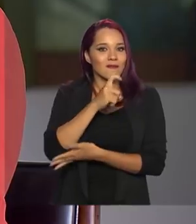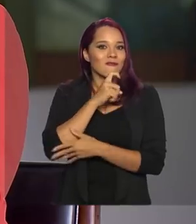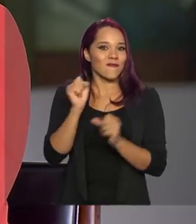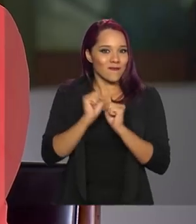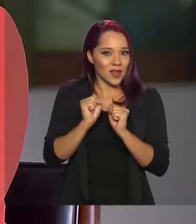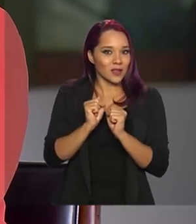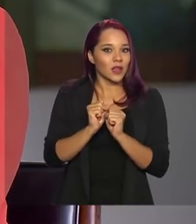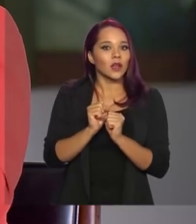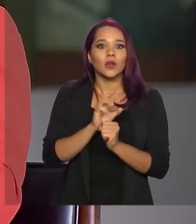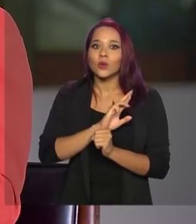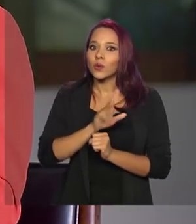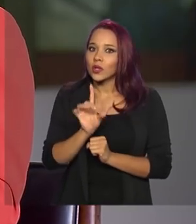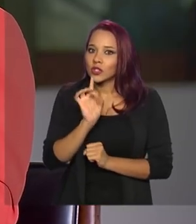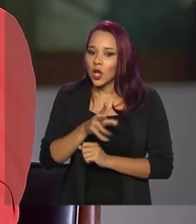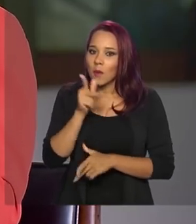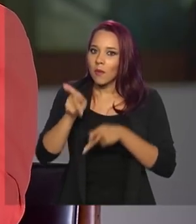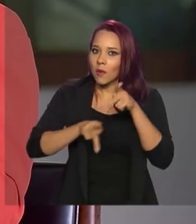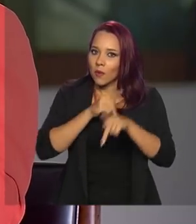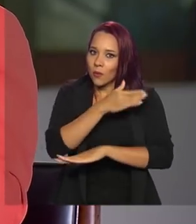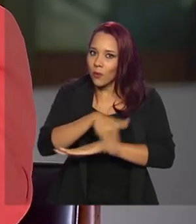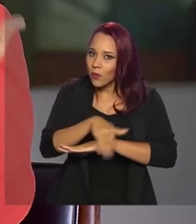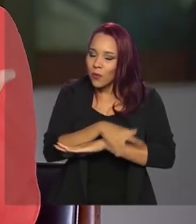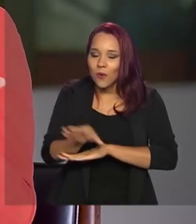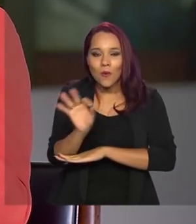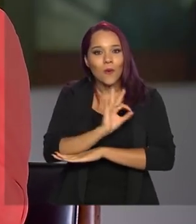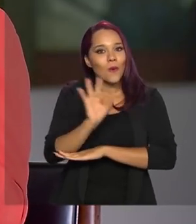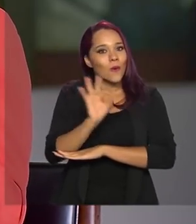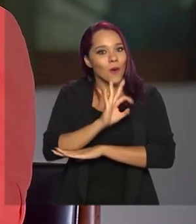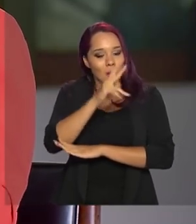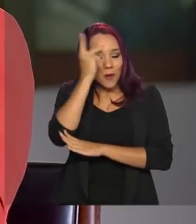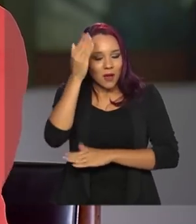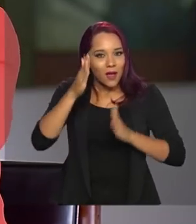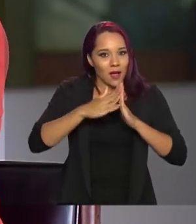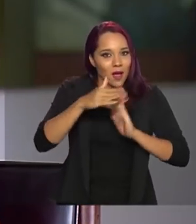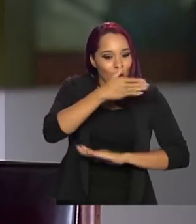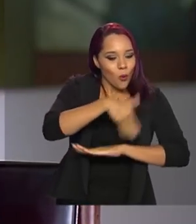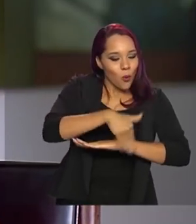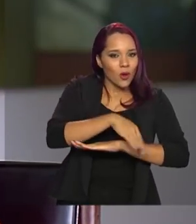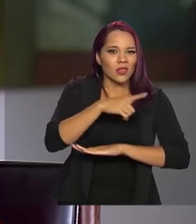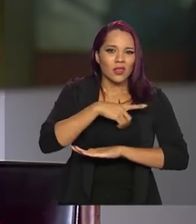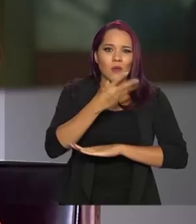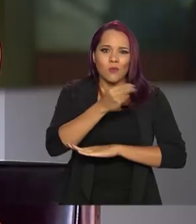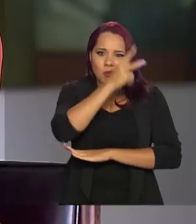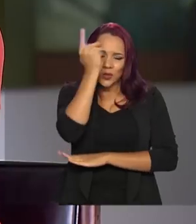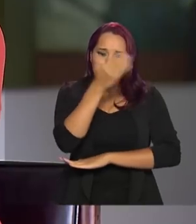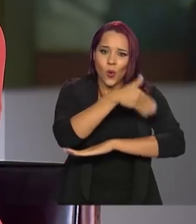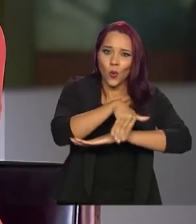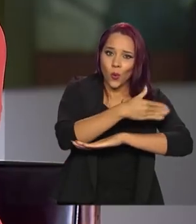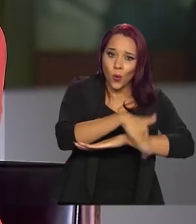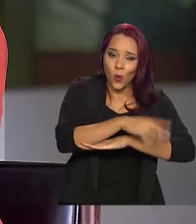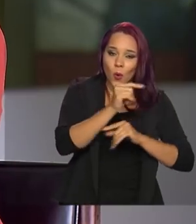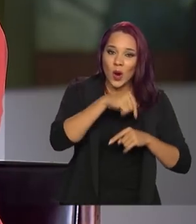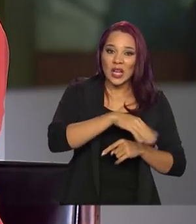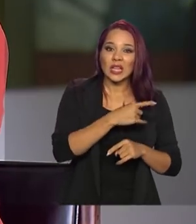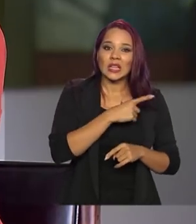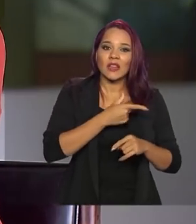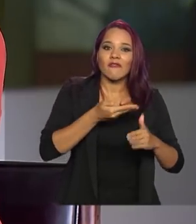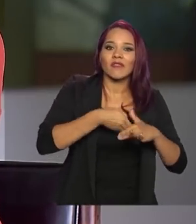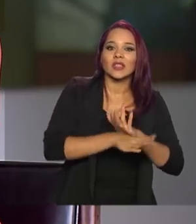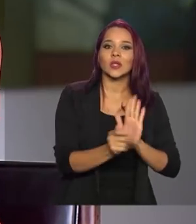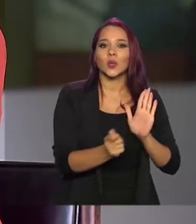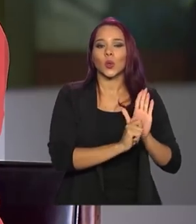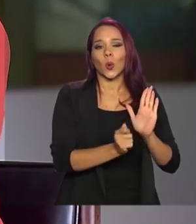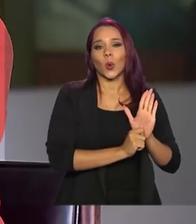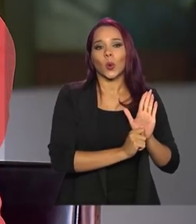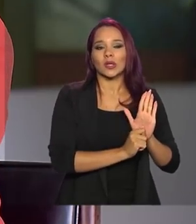E não só a população de rua, os que moram na rua, mas nós temos muita gente de rua que são dependentes químicos.